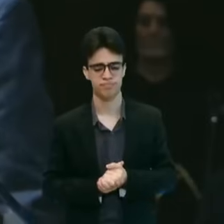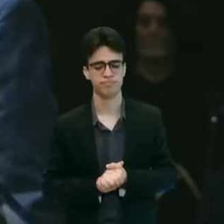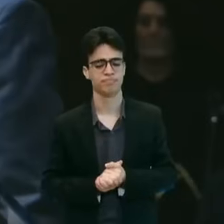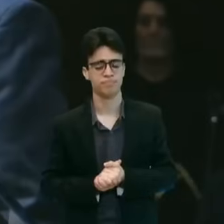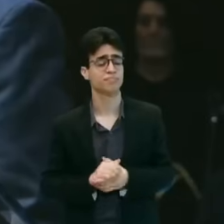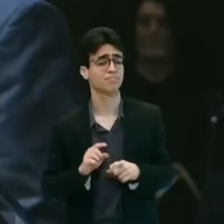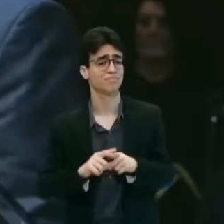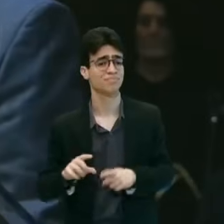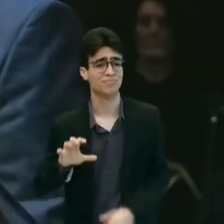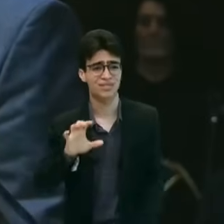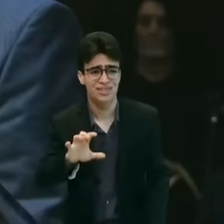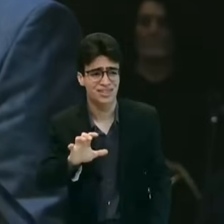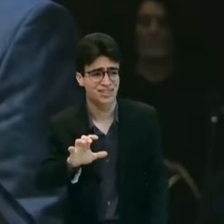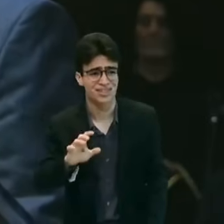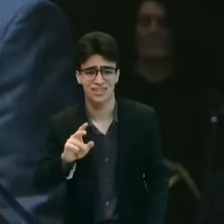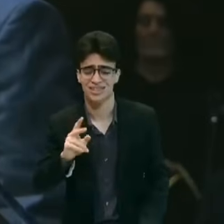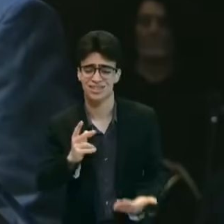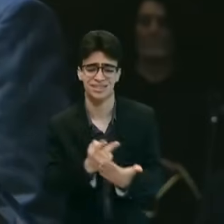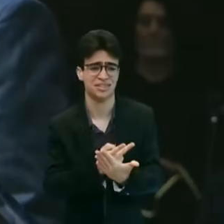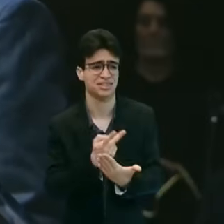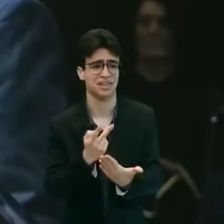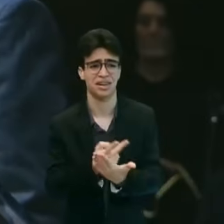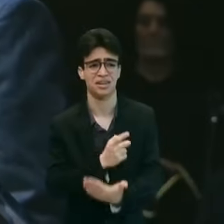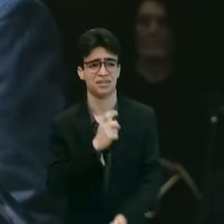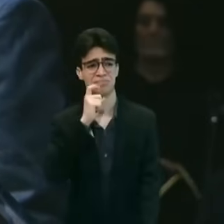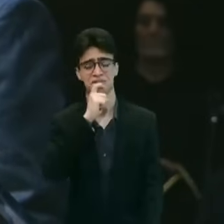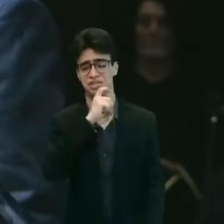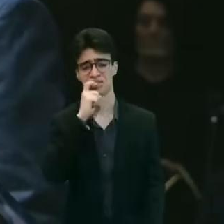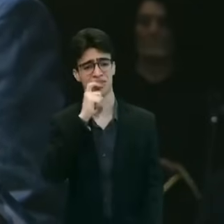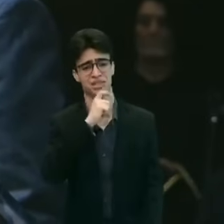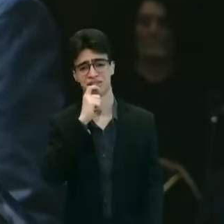Só que isso é uma grande ilusão.